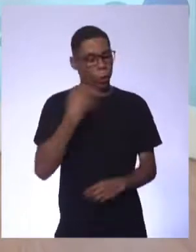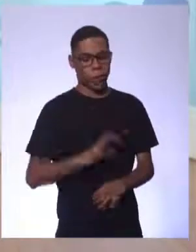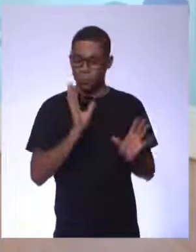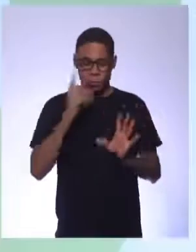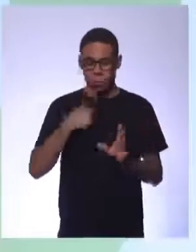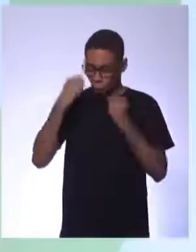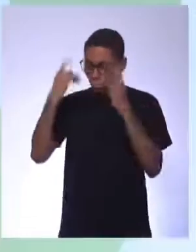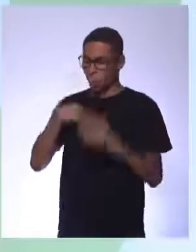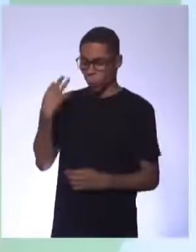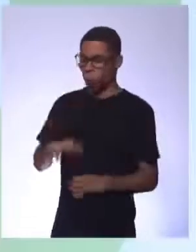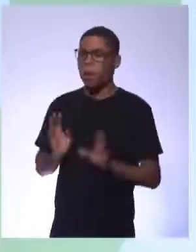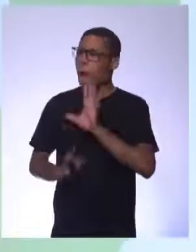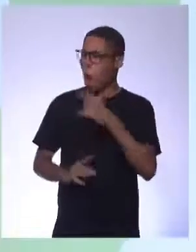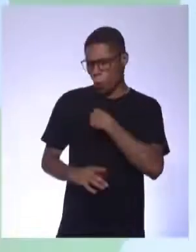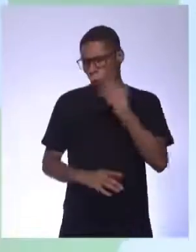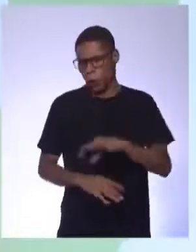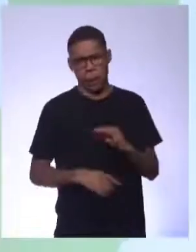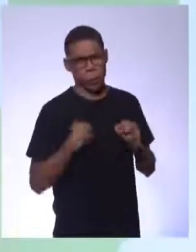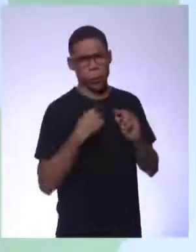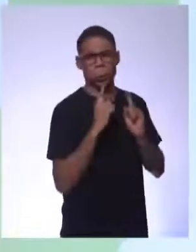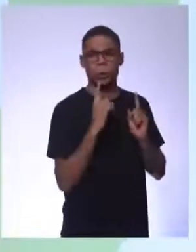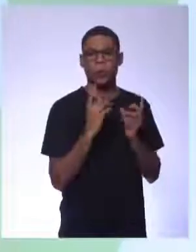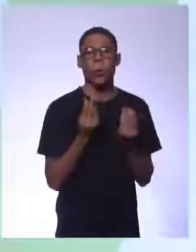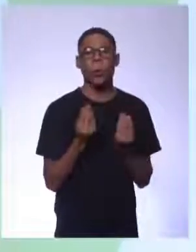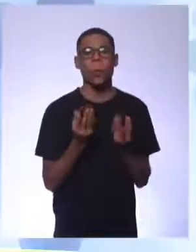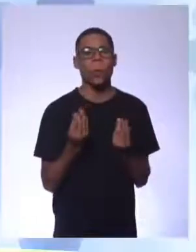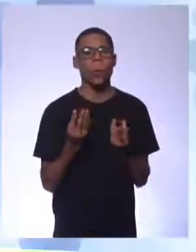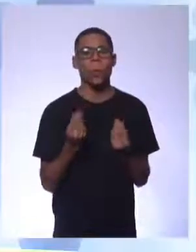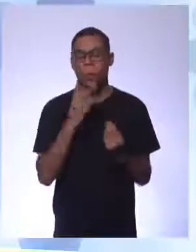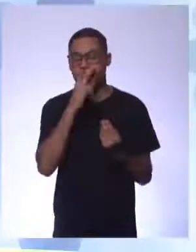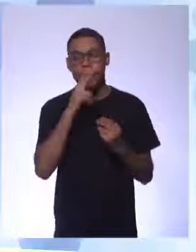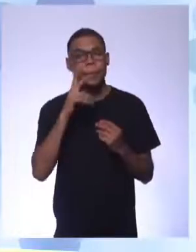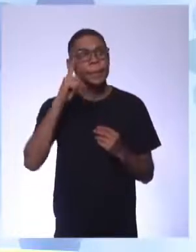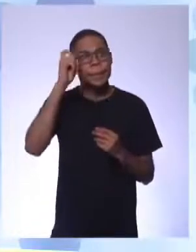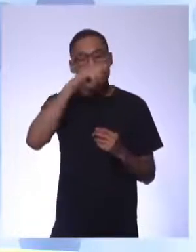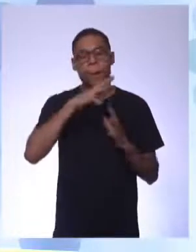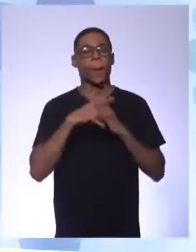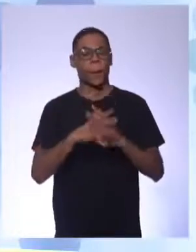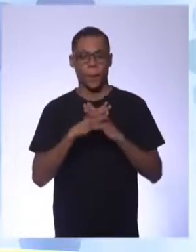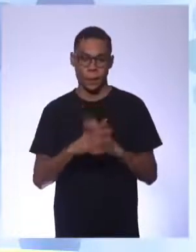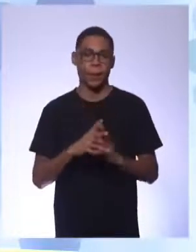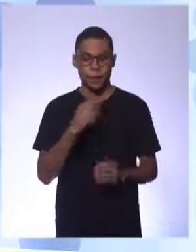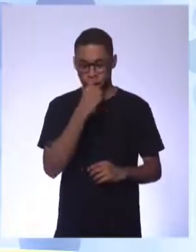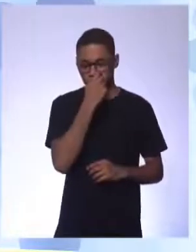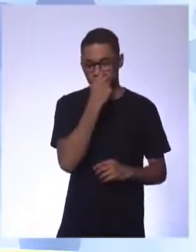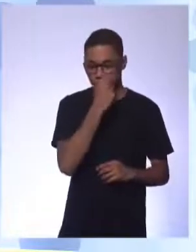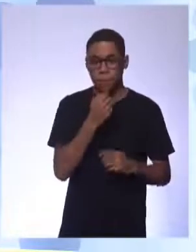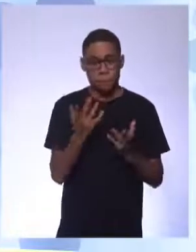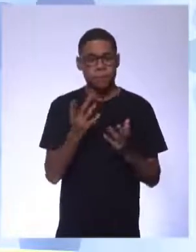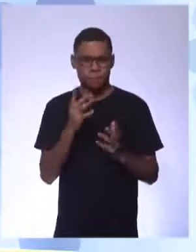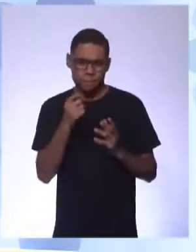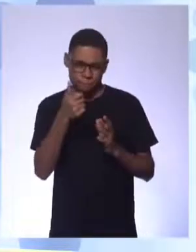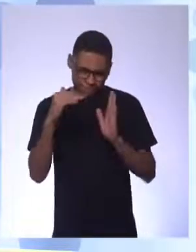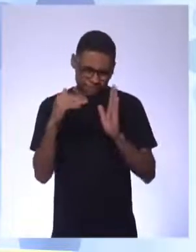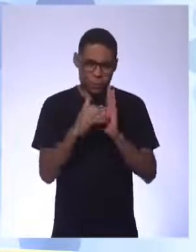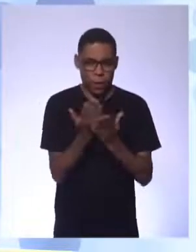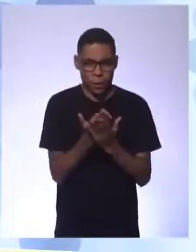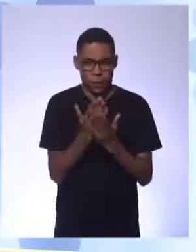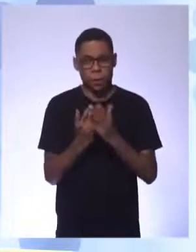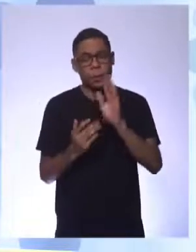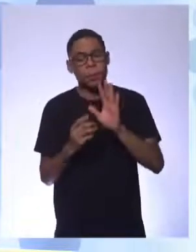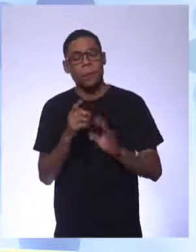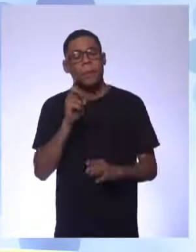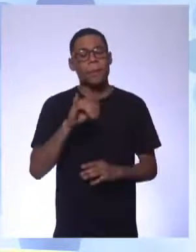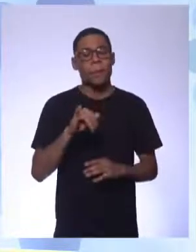Viram um espaço de opinião, não de argumentos. Sim. Não de argumentos. Isso é complicadíssimo. Então, gente, olha só, estamos indo para o final da aula. Nós